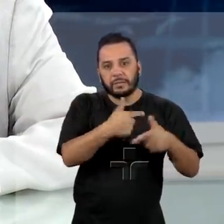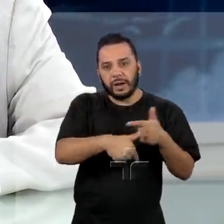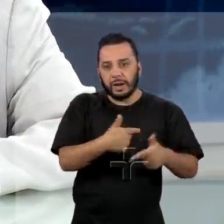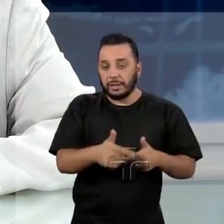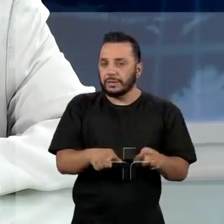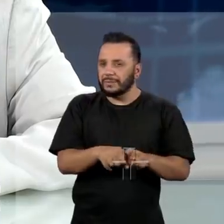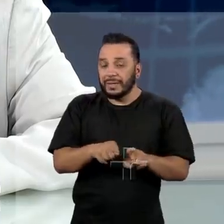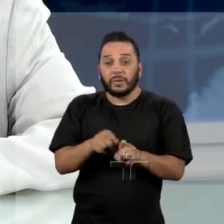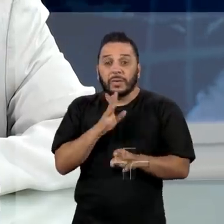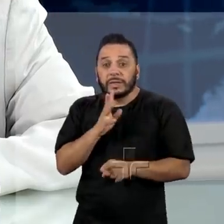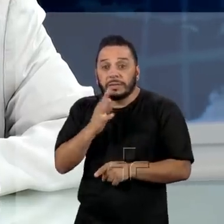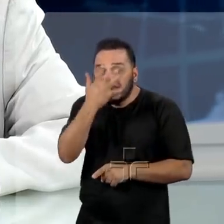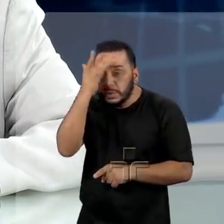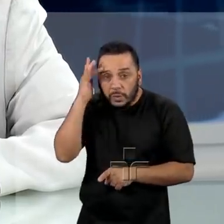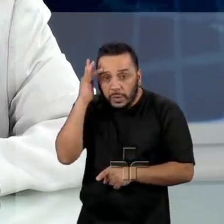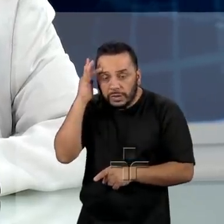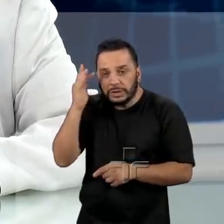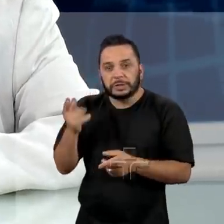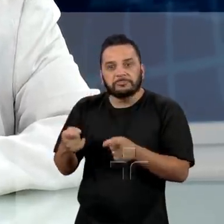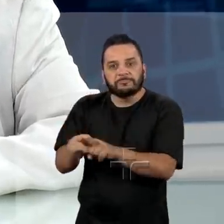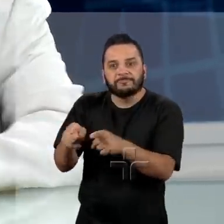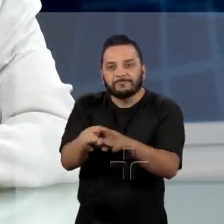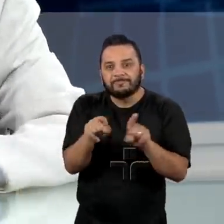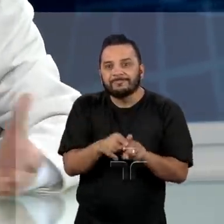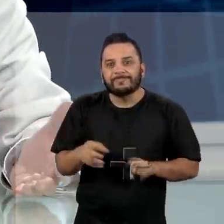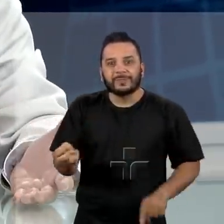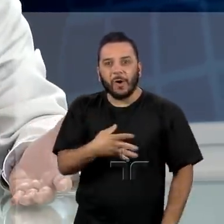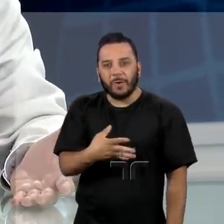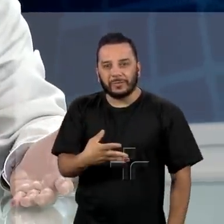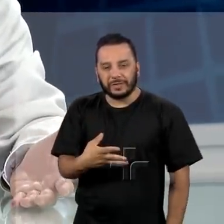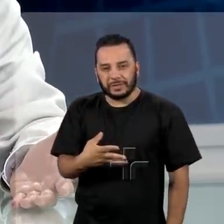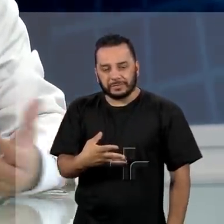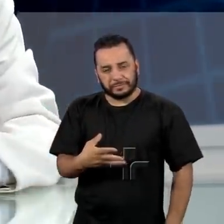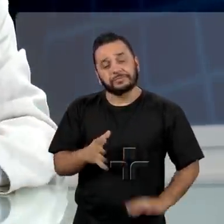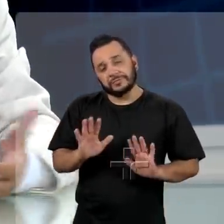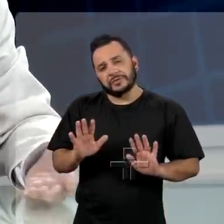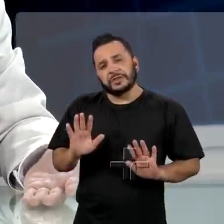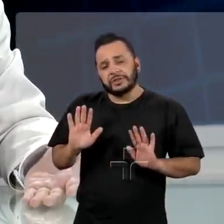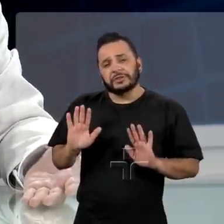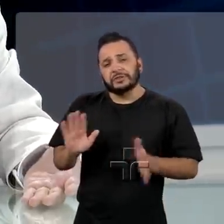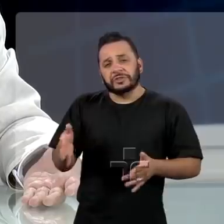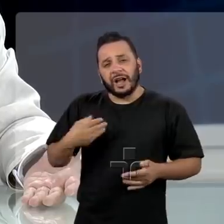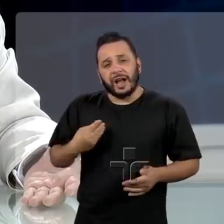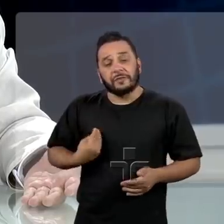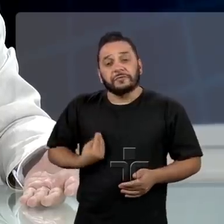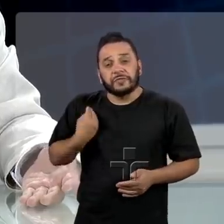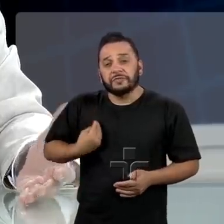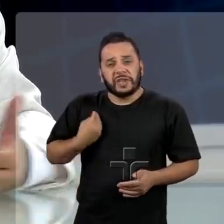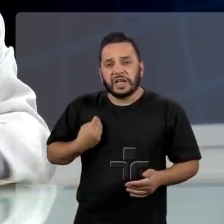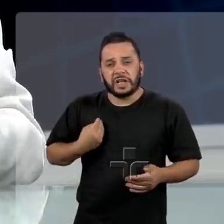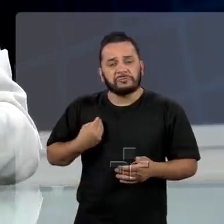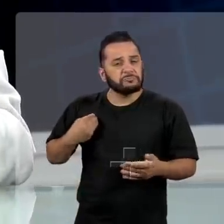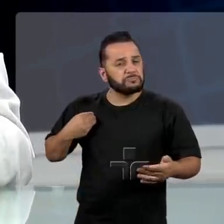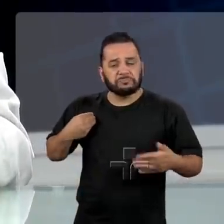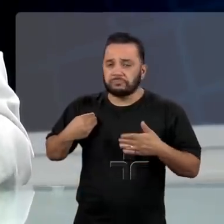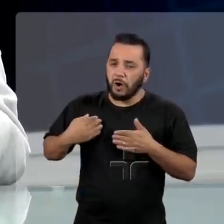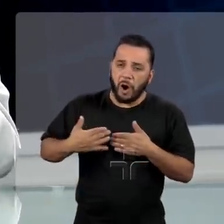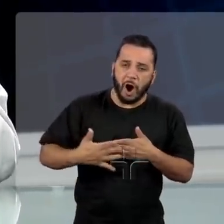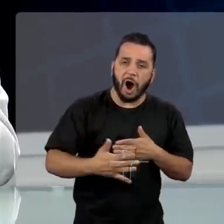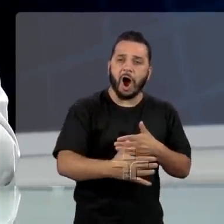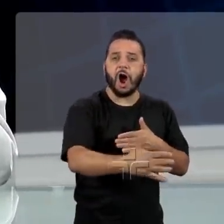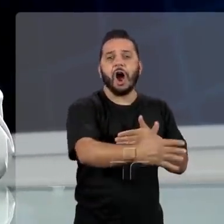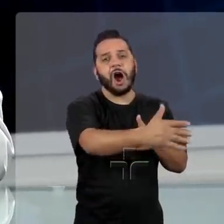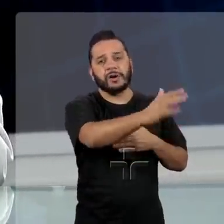conhecer pessoas, vai fazer vínculos, e já que ela está aqui pela terra mesmo, que está vivendo mais, né? Então, isso dá para